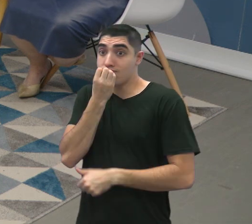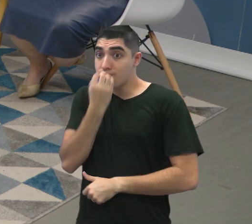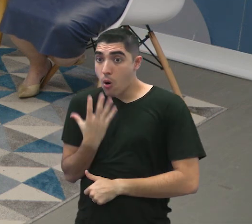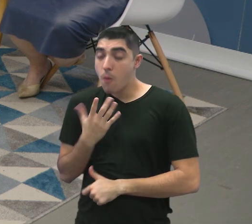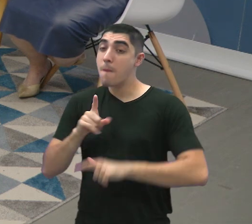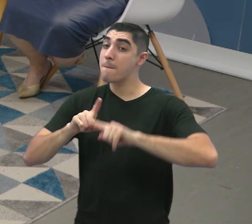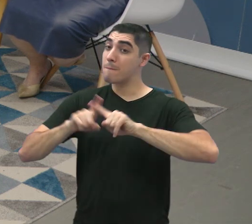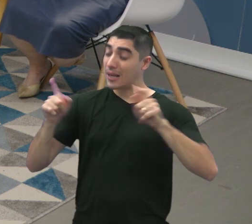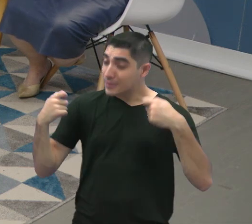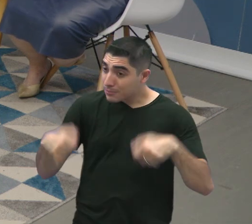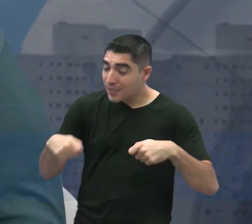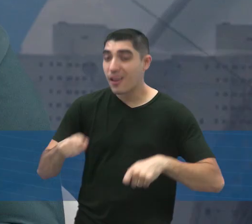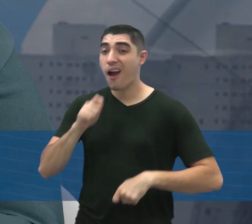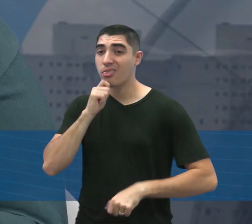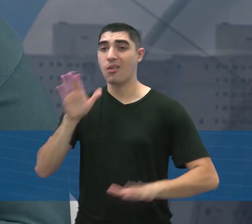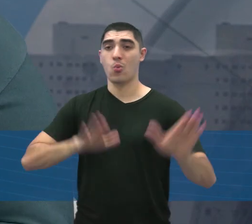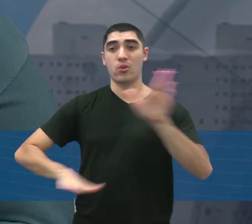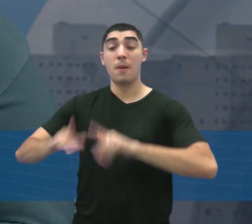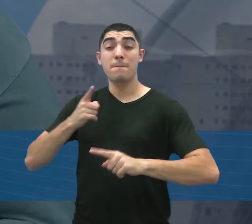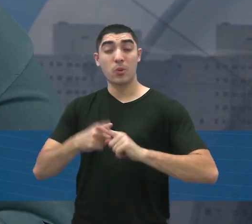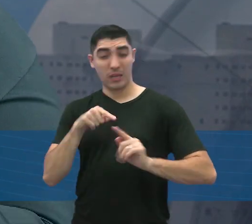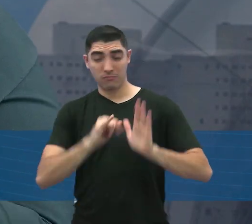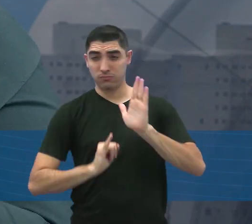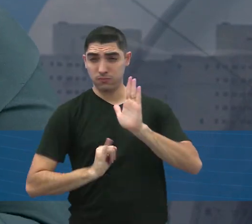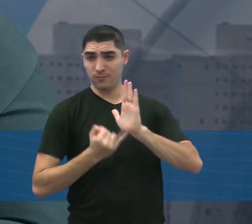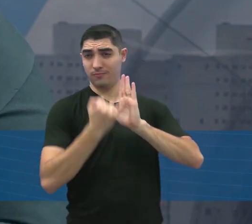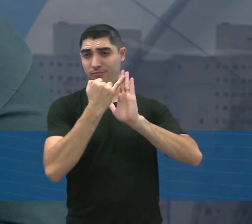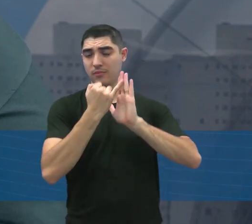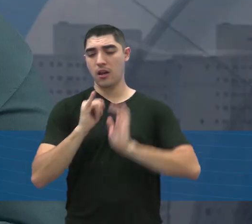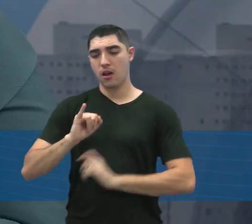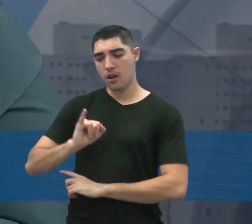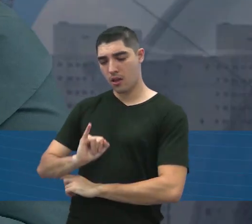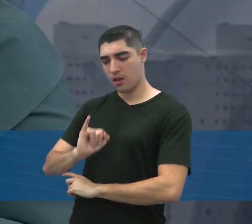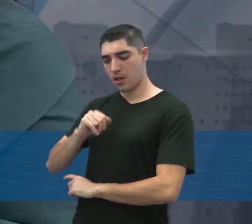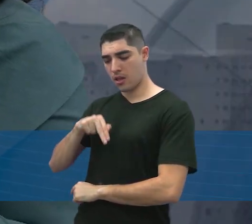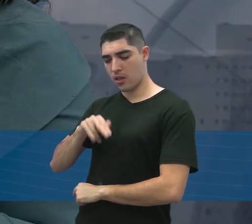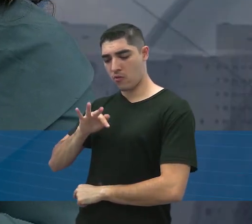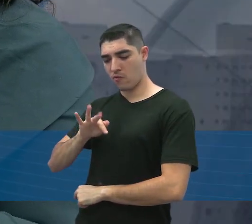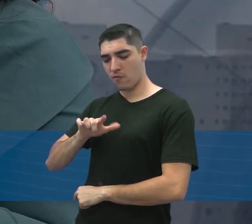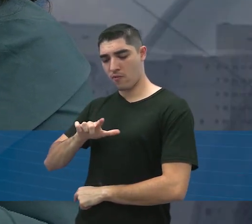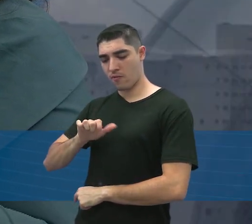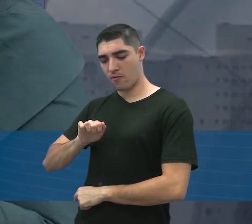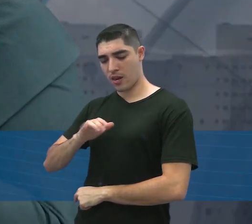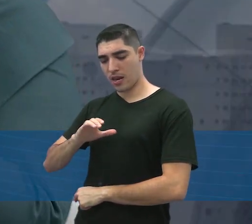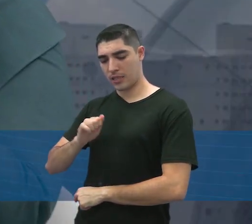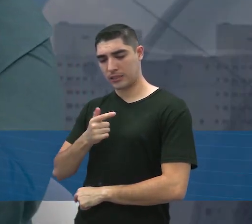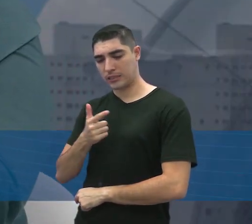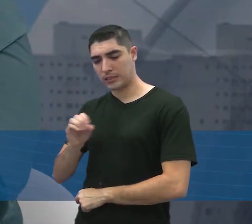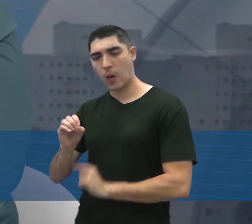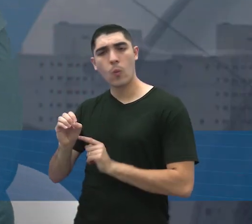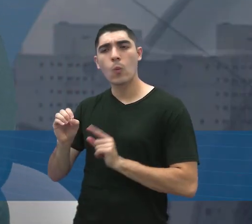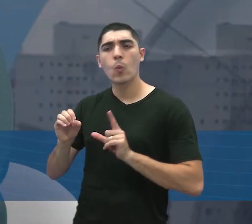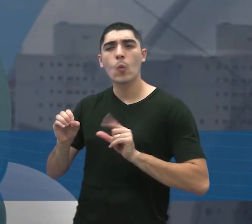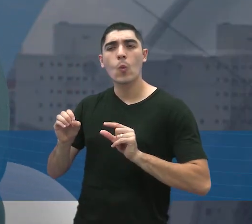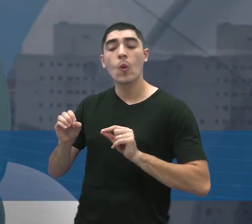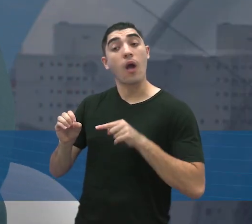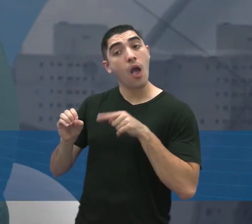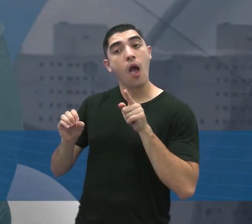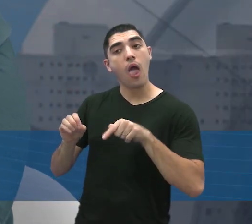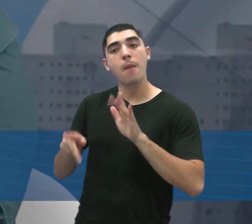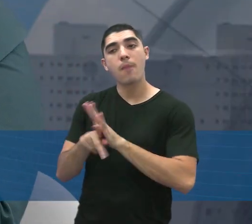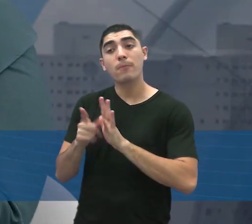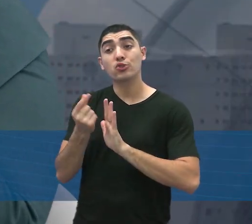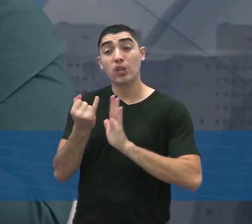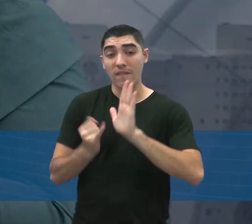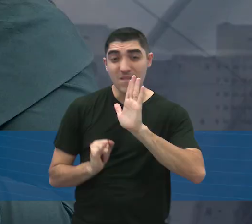a gente tem que ter esse cuidado porque a inflação, o que é inflação, né? Aquilo que faz com que o nosso dinheiro perca o poder de